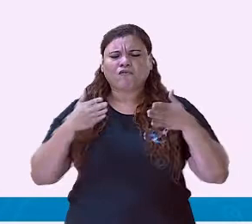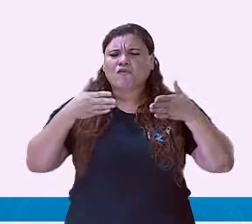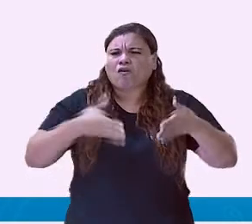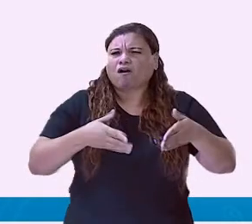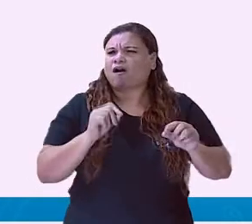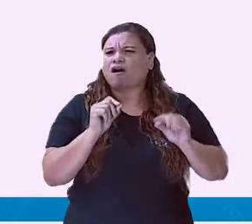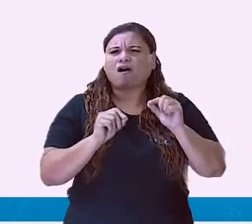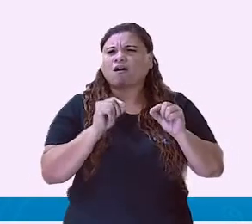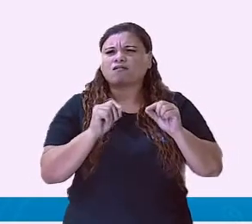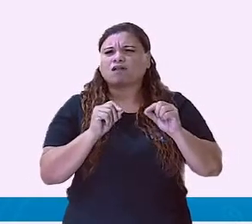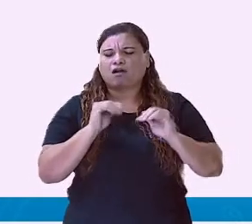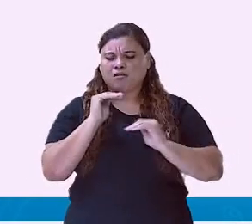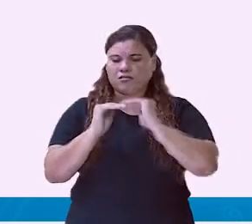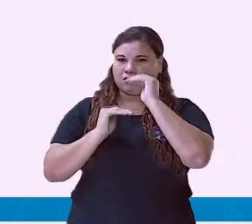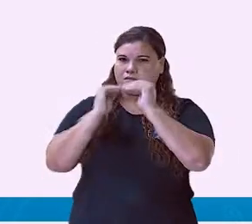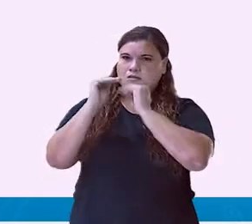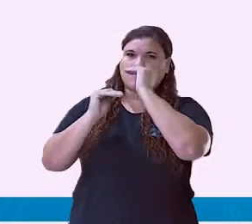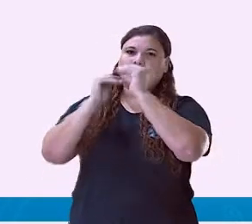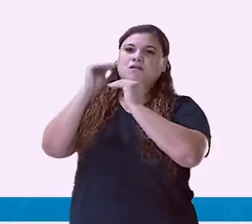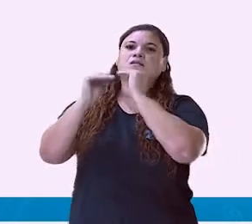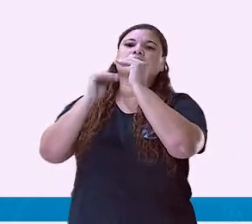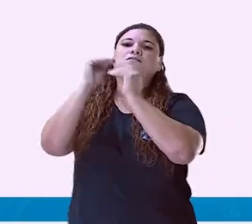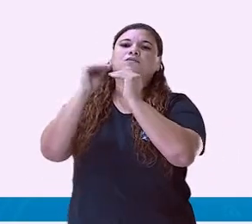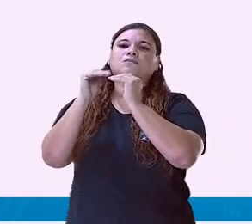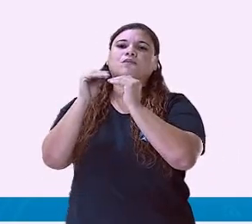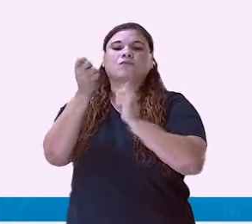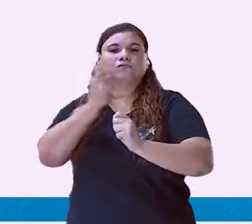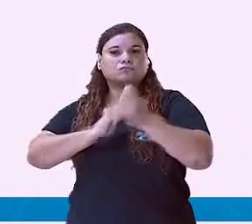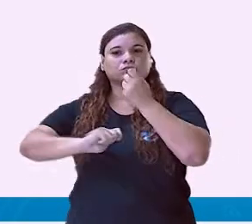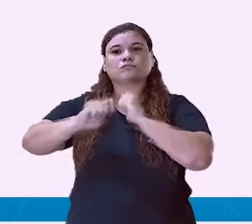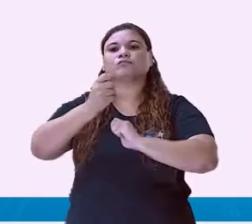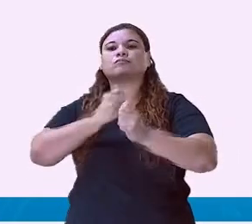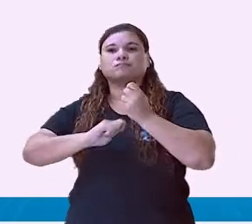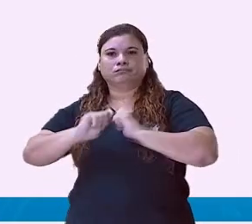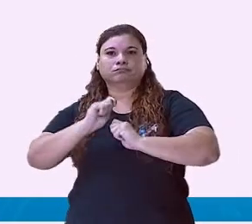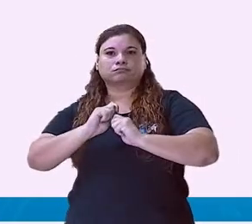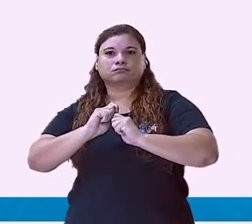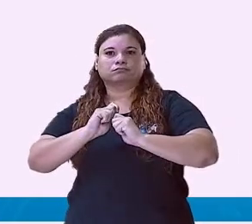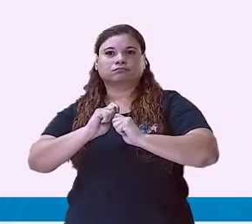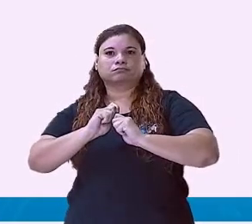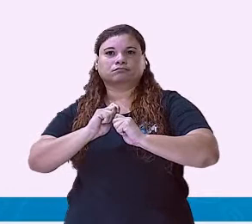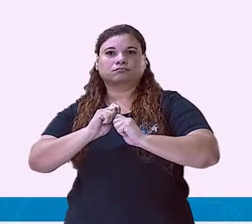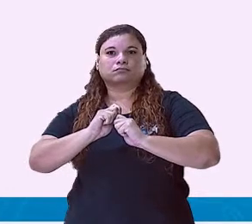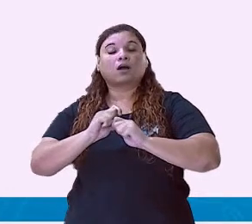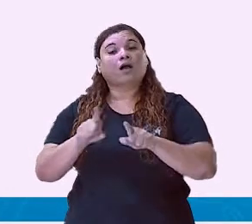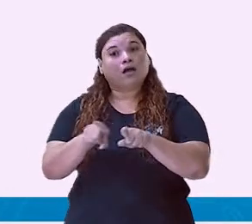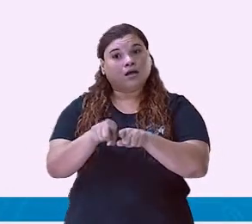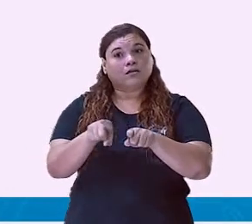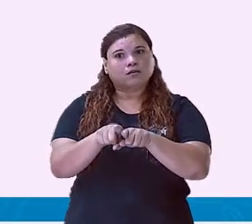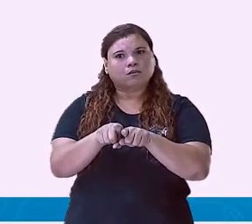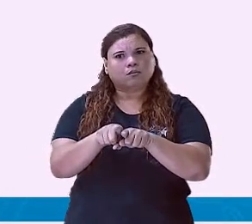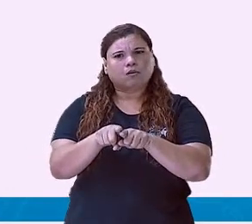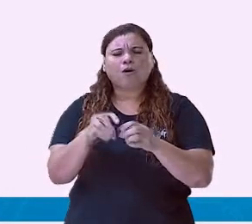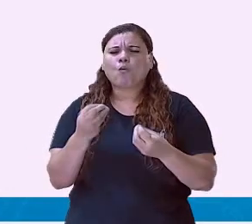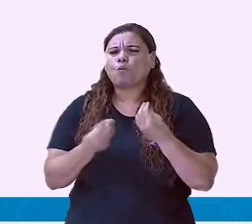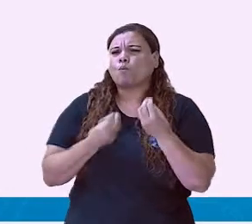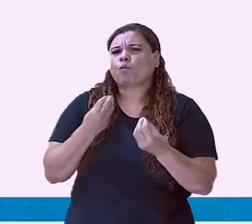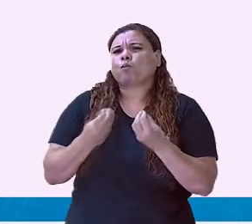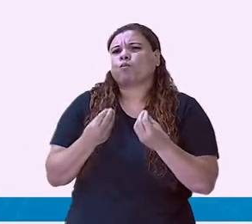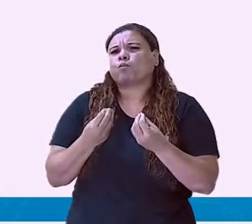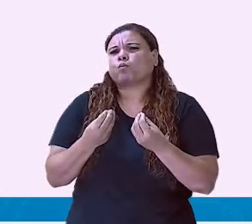parte no desenvolvimento de suas economias e no modelo de produção